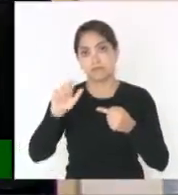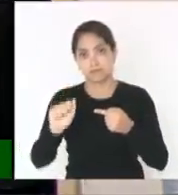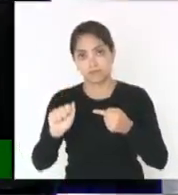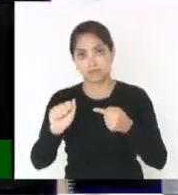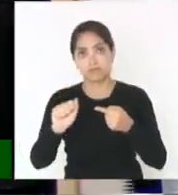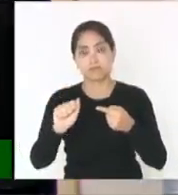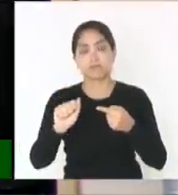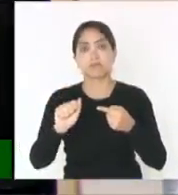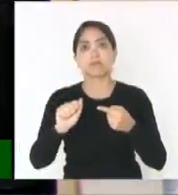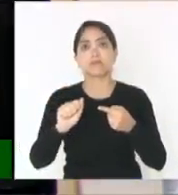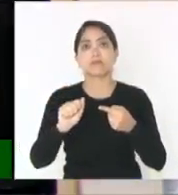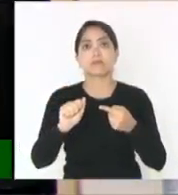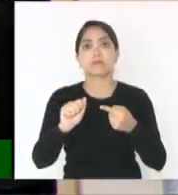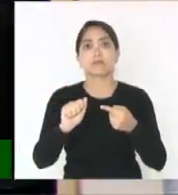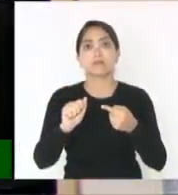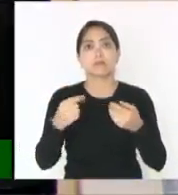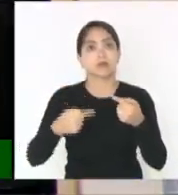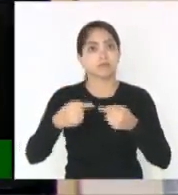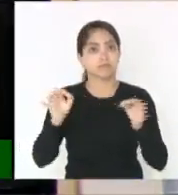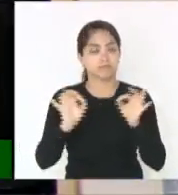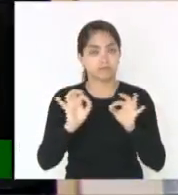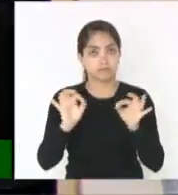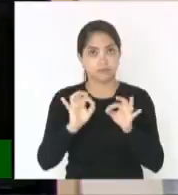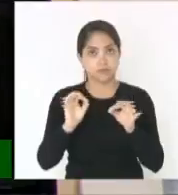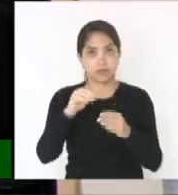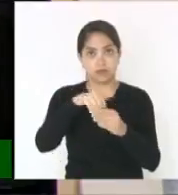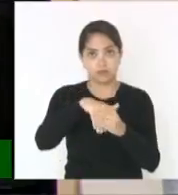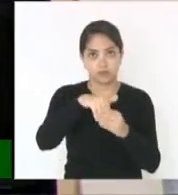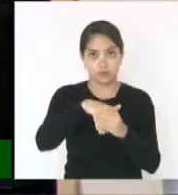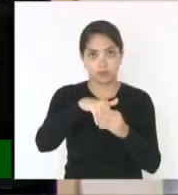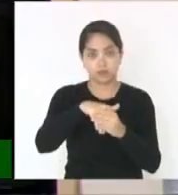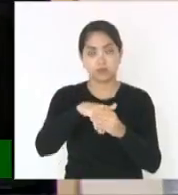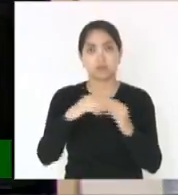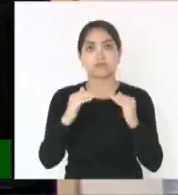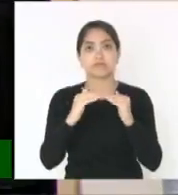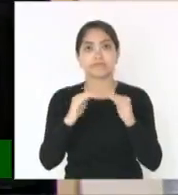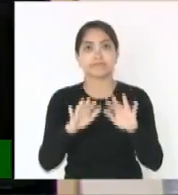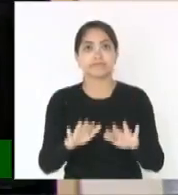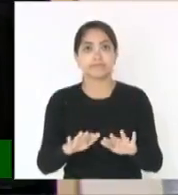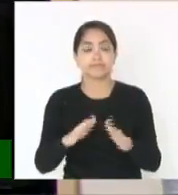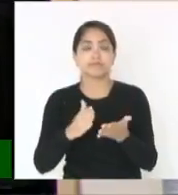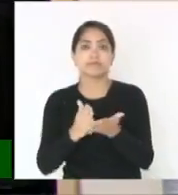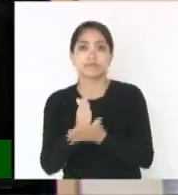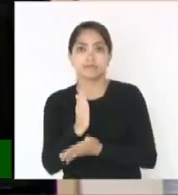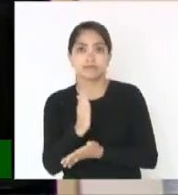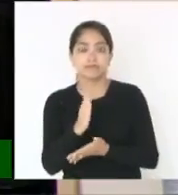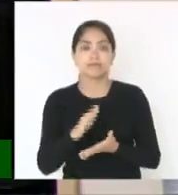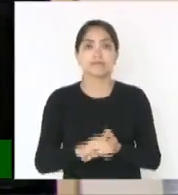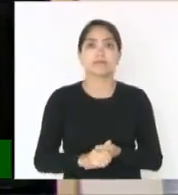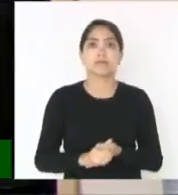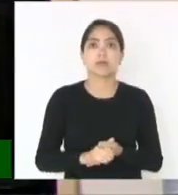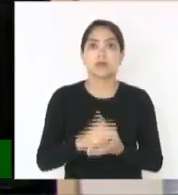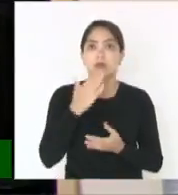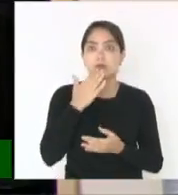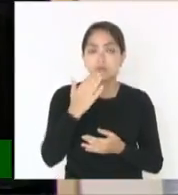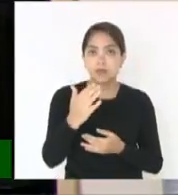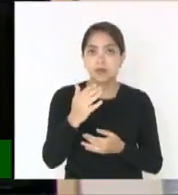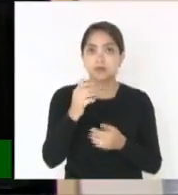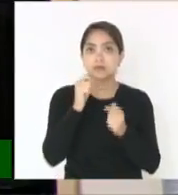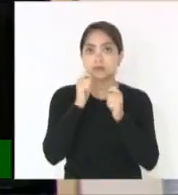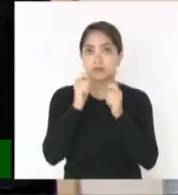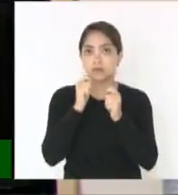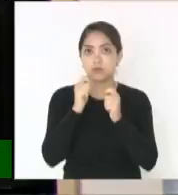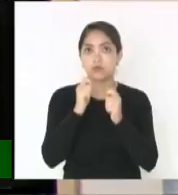que acabam de ser lidas, não havendo que queira discutir em votação, quem tiver de acordo permaneça como se encontra, aprovada. Solicito assessoria que proceda